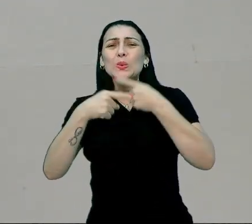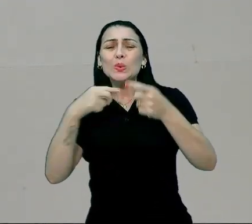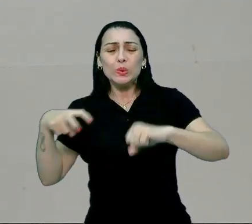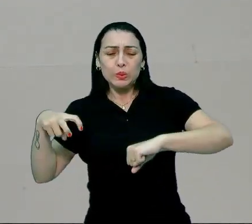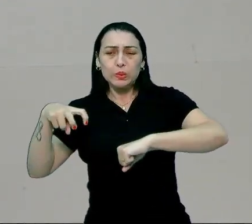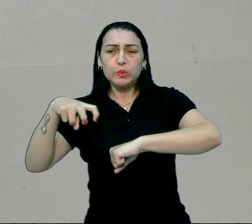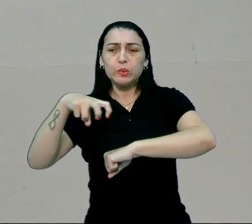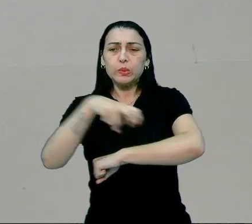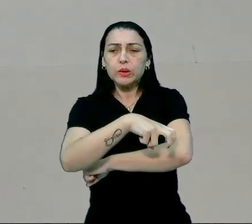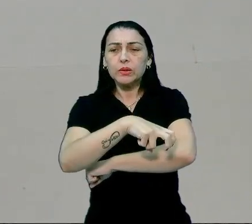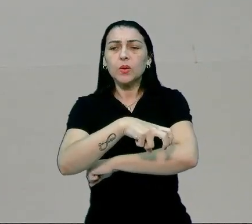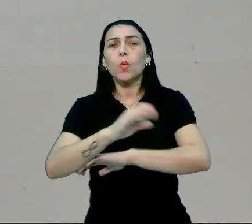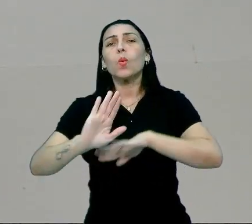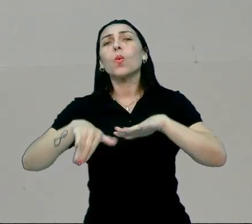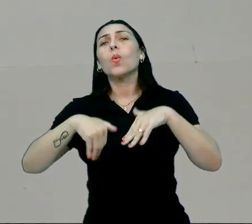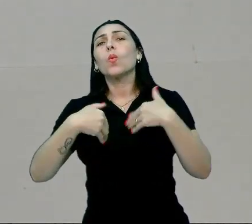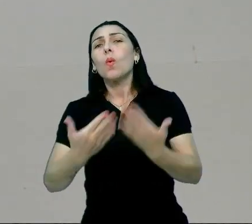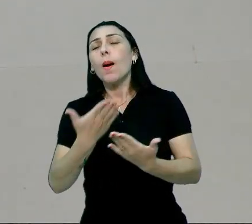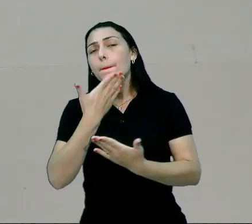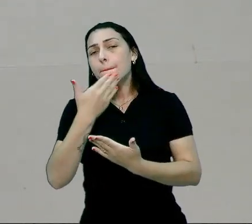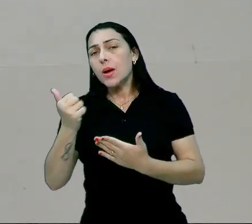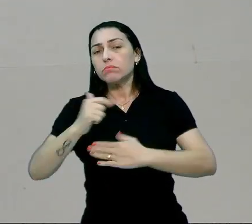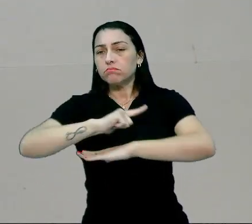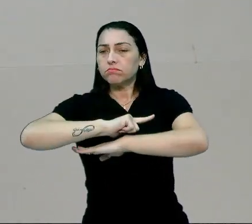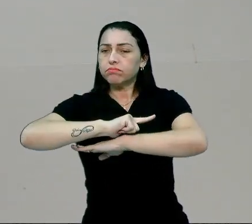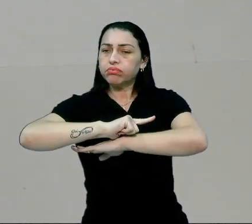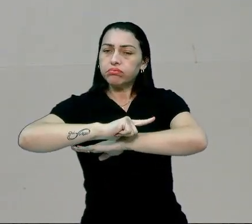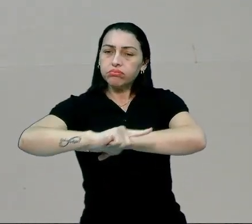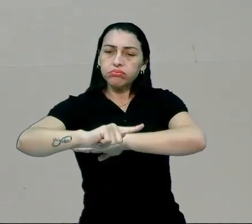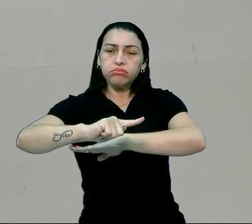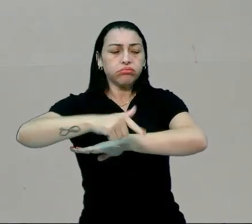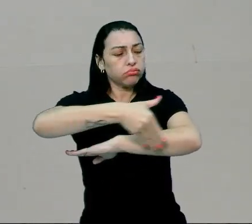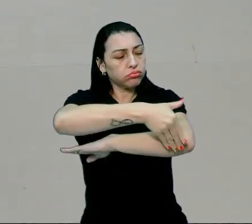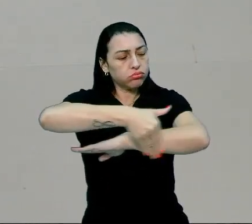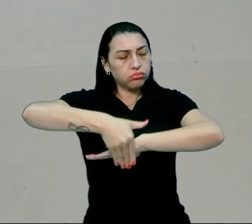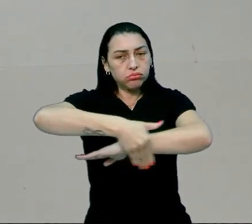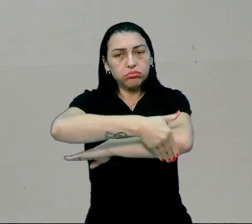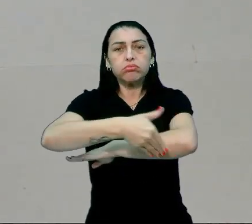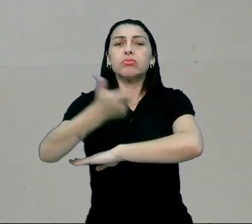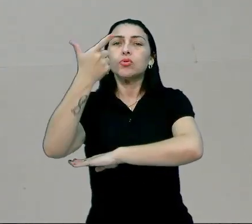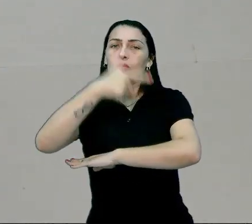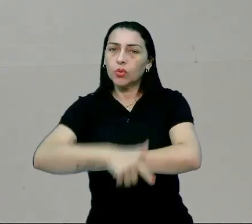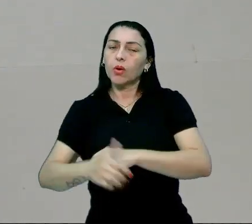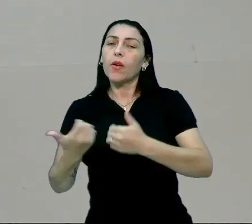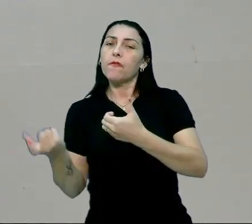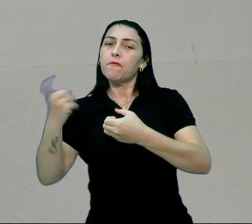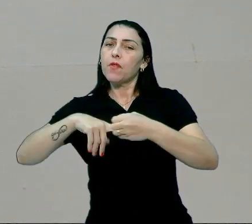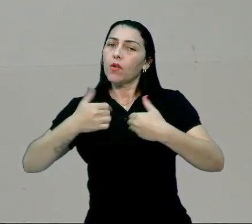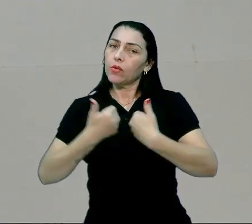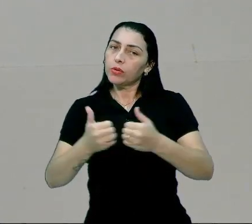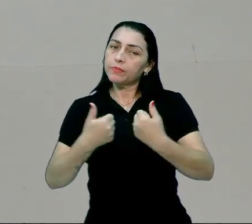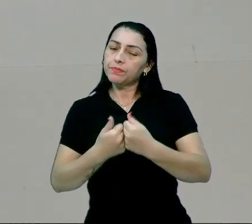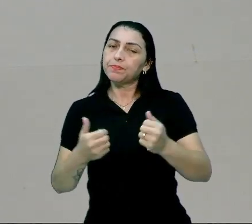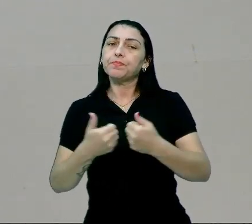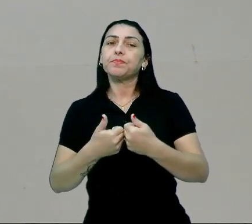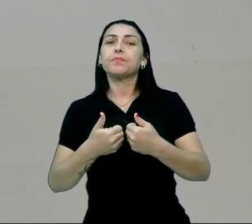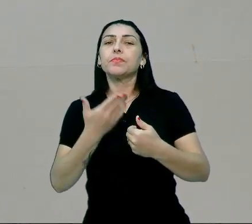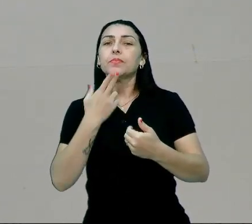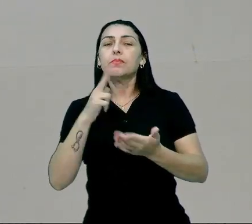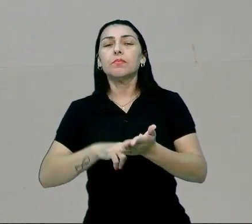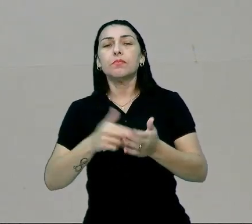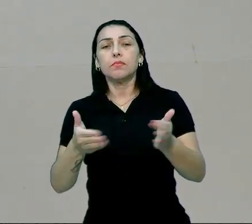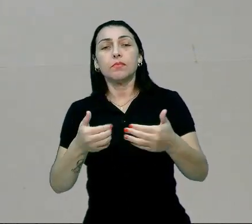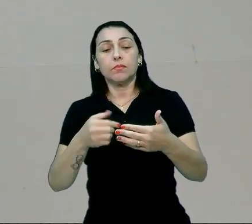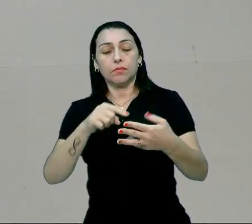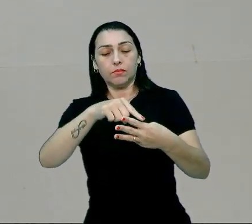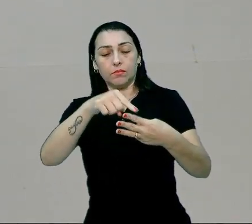passagem do ônibus. Então, qual a solução? Pavimenta a rua novamente e ele volta a passar. Então, a carta aberta é dividida nessas